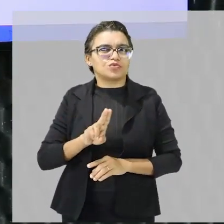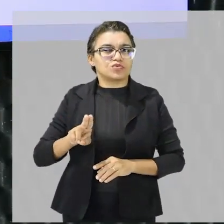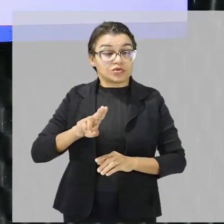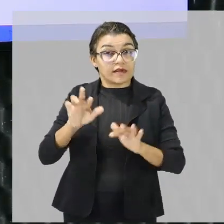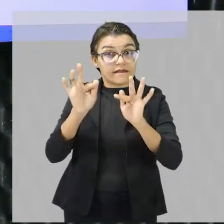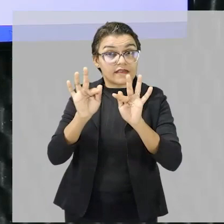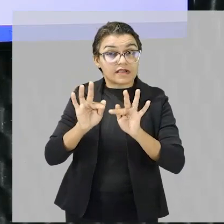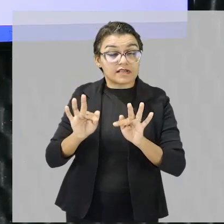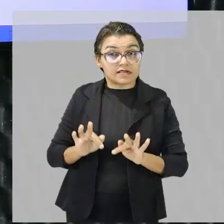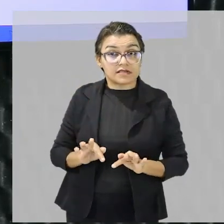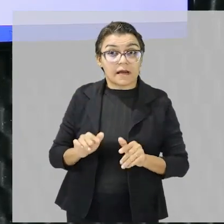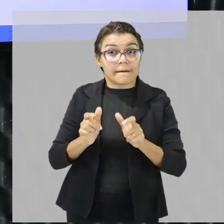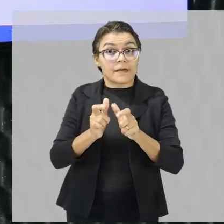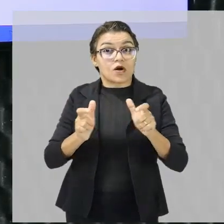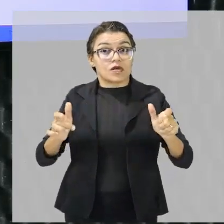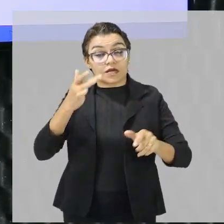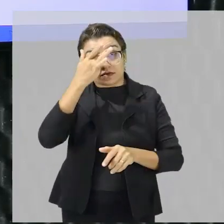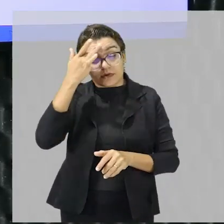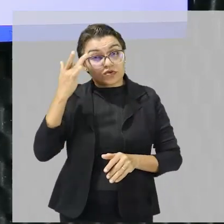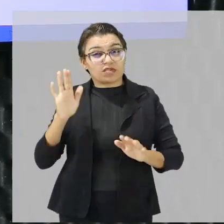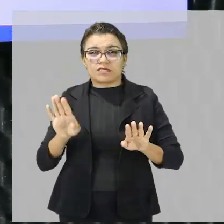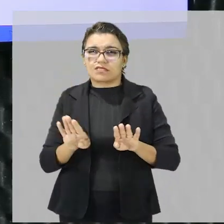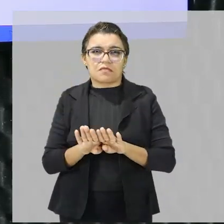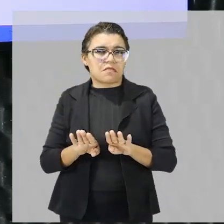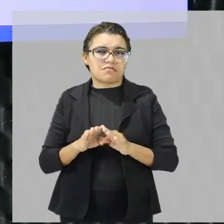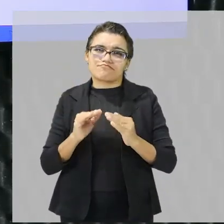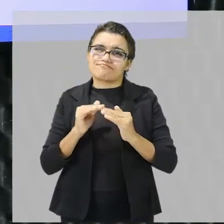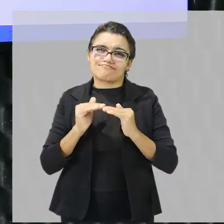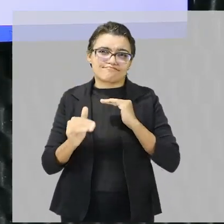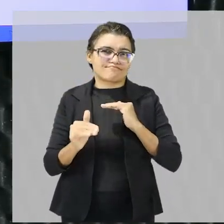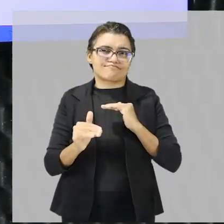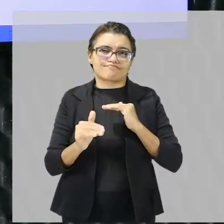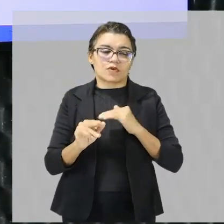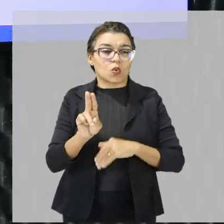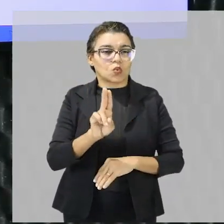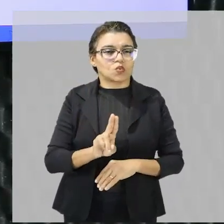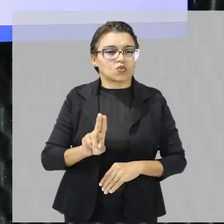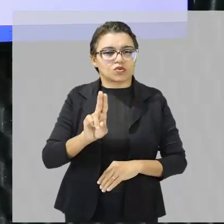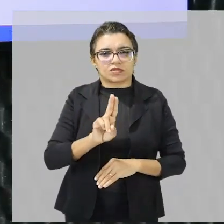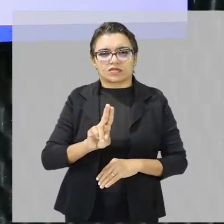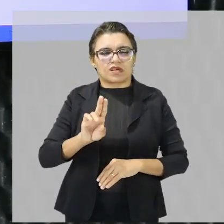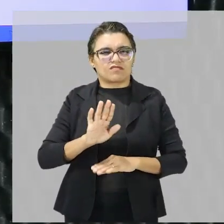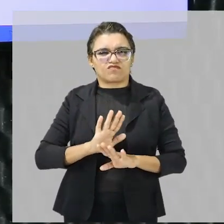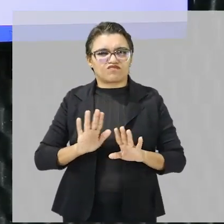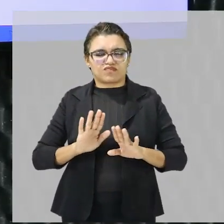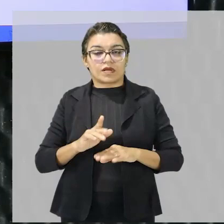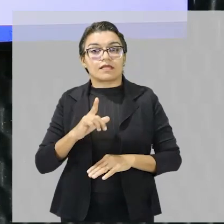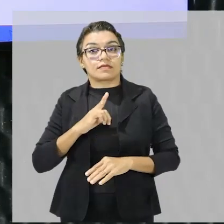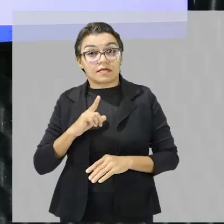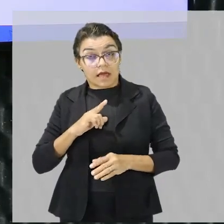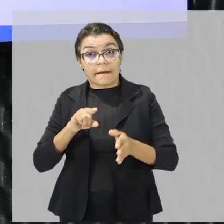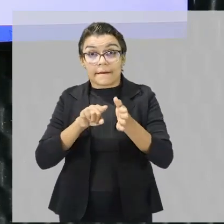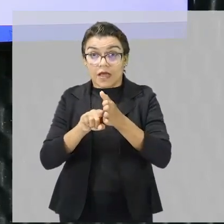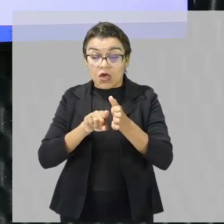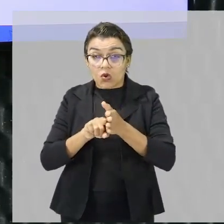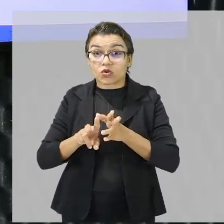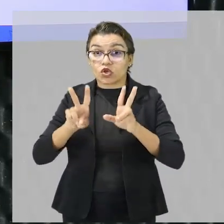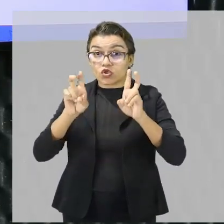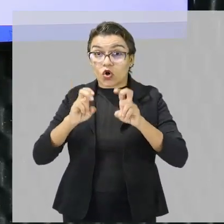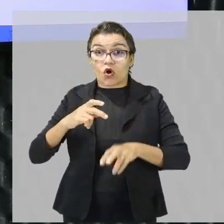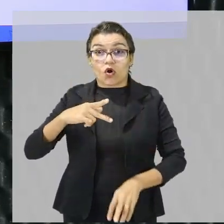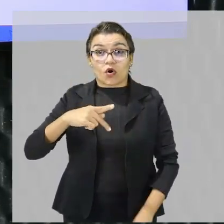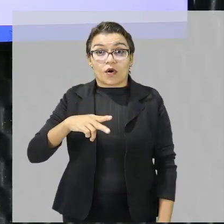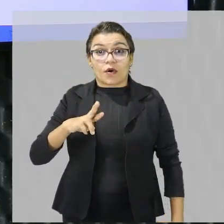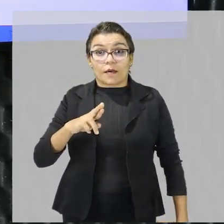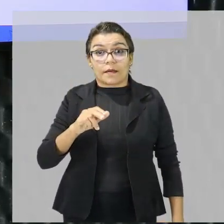maior número de pessoas, também não, senhores. Utilitarista, pragmática, nós temos questões feitas sobre o pragmatismo,